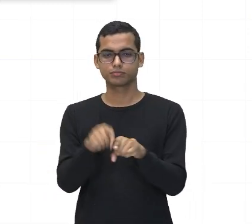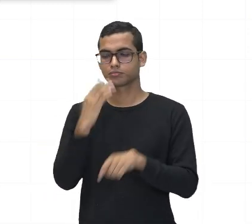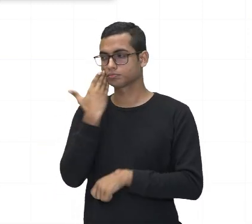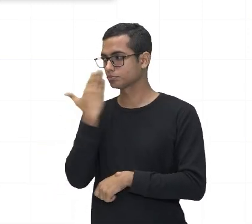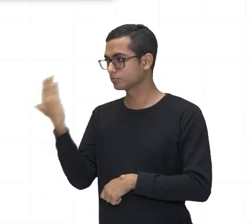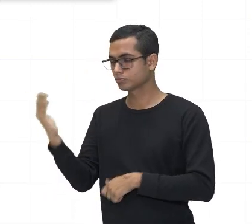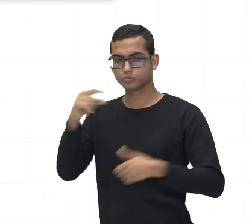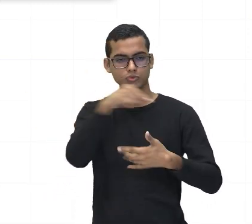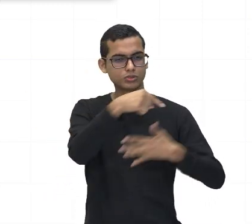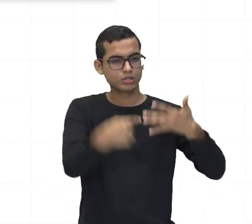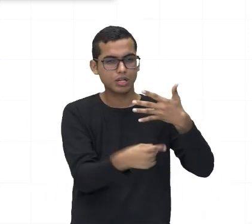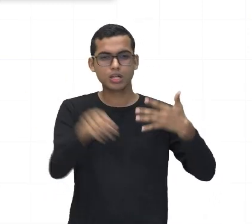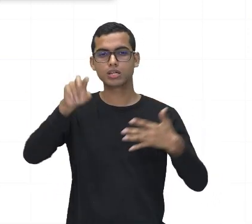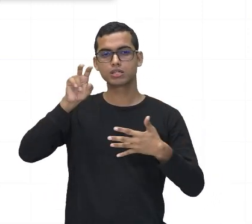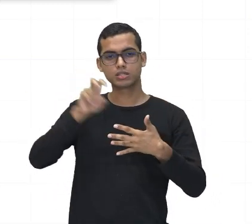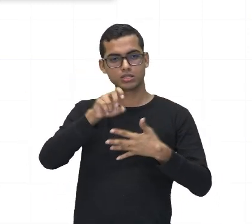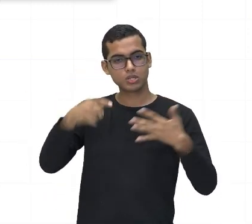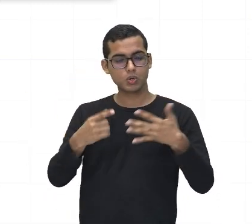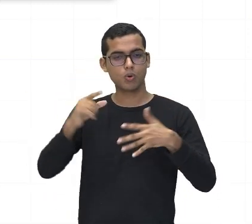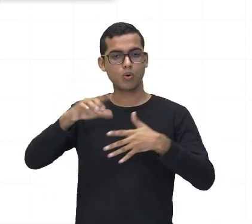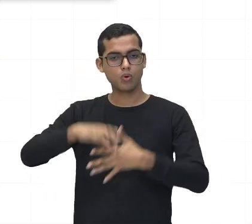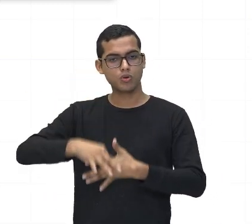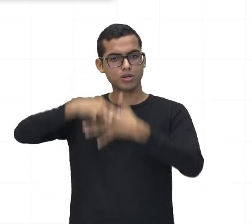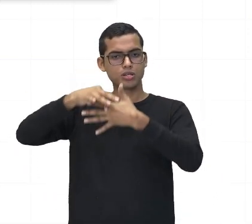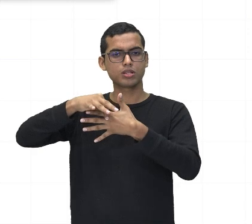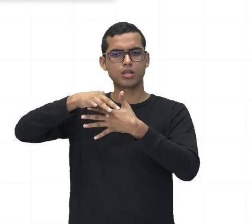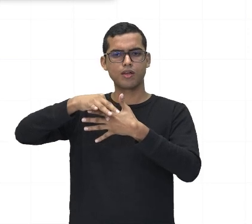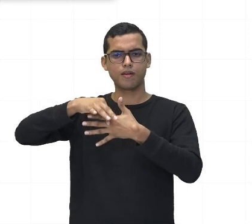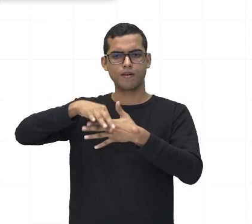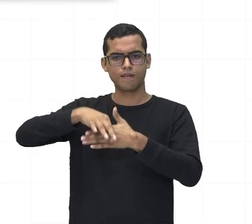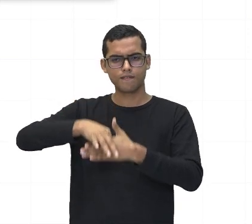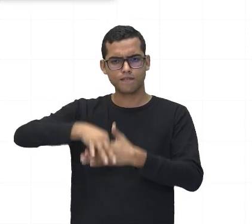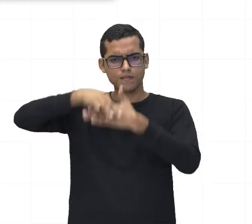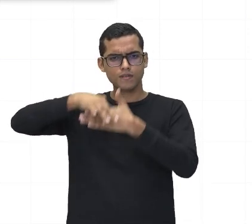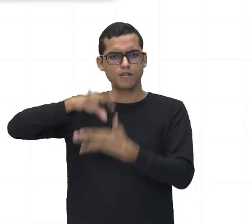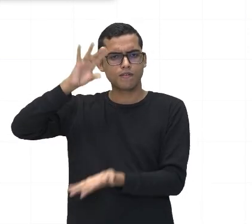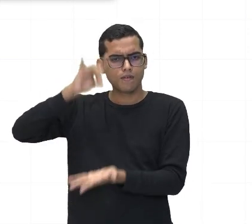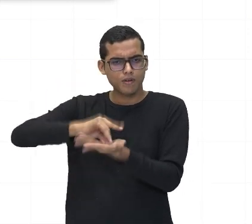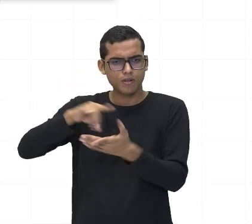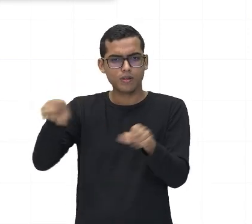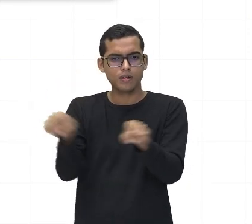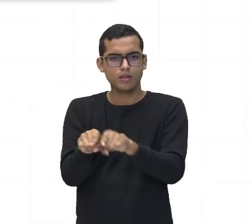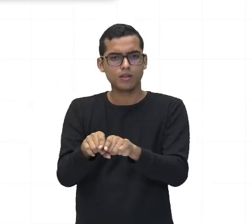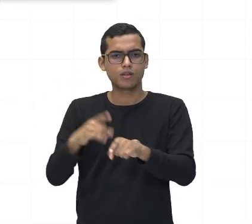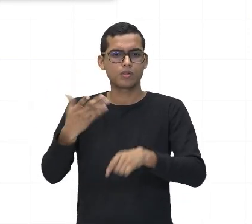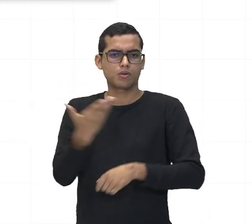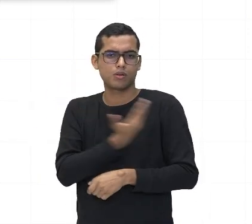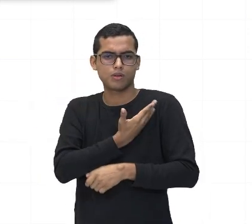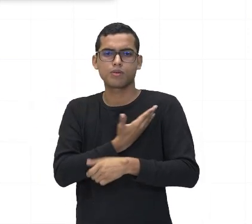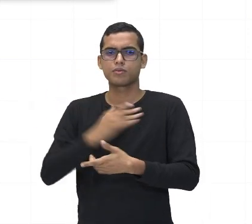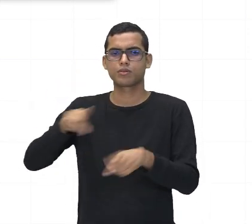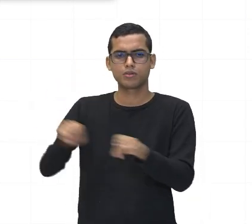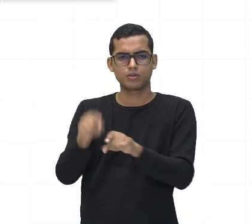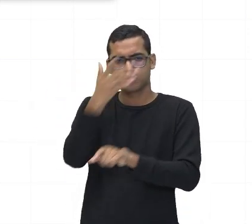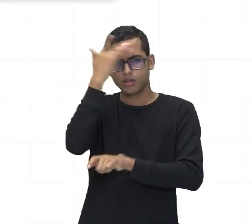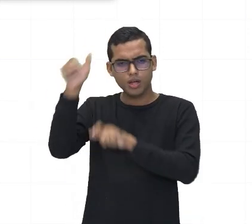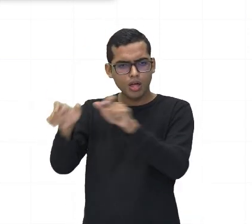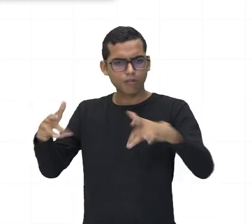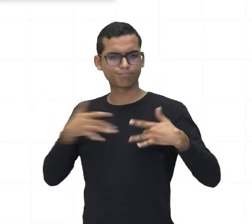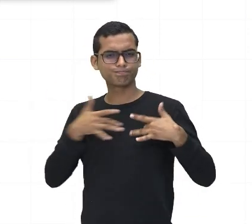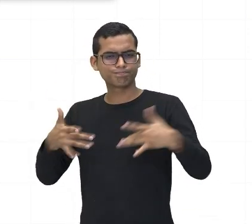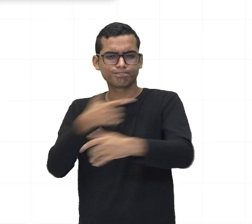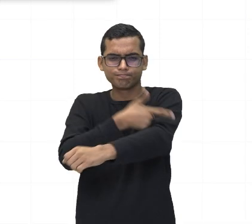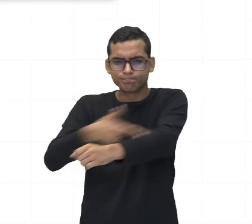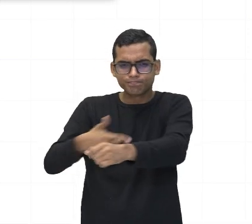verdadeiro líder deve tratar os seus amigos e dependentes: com generosidade, com cortesia, com